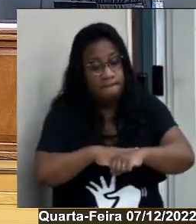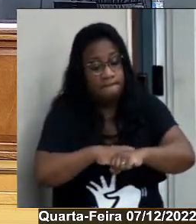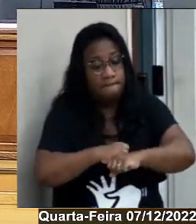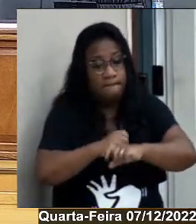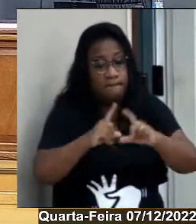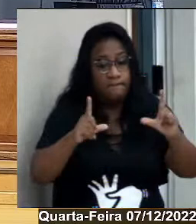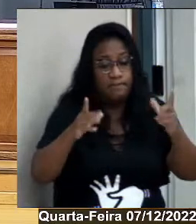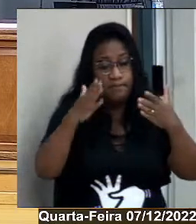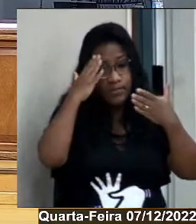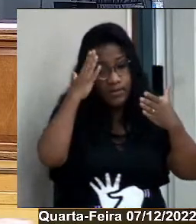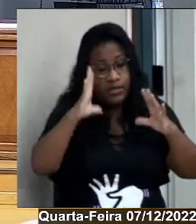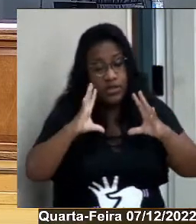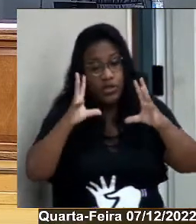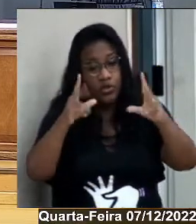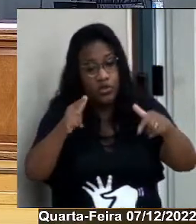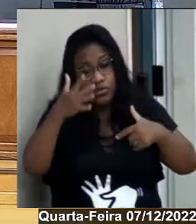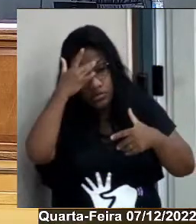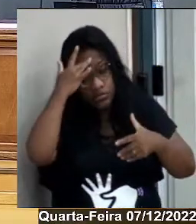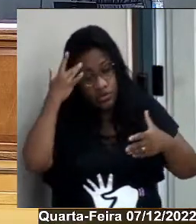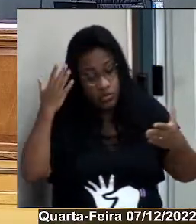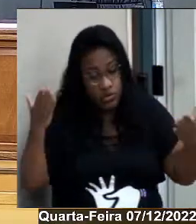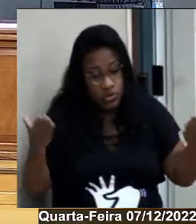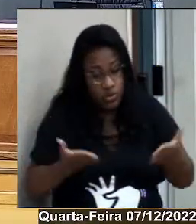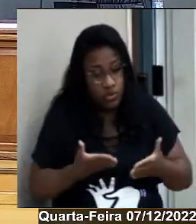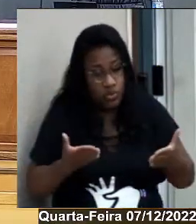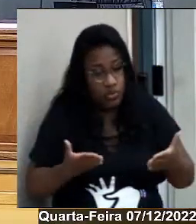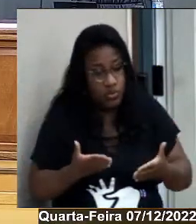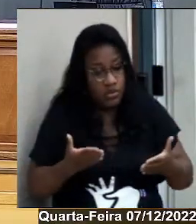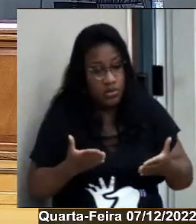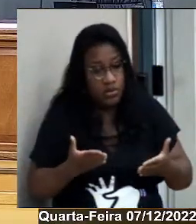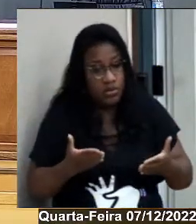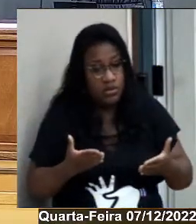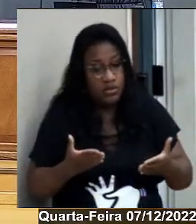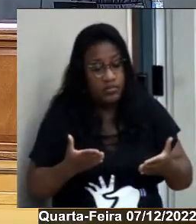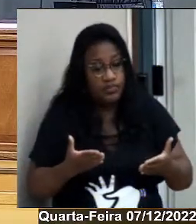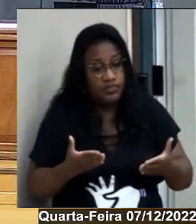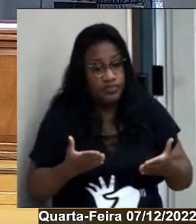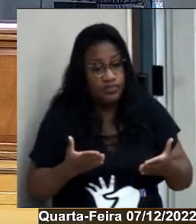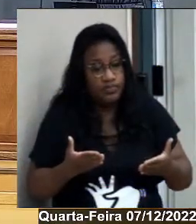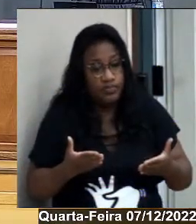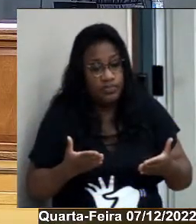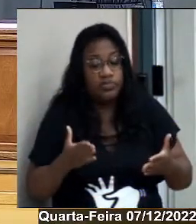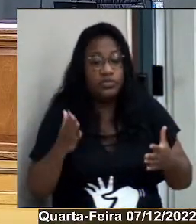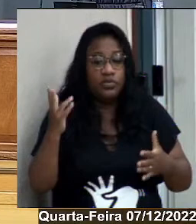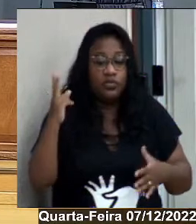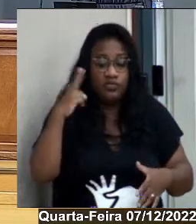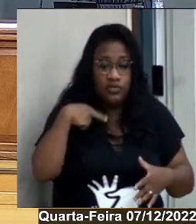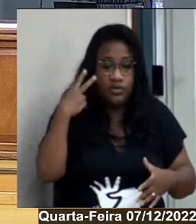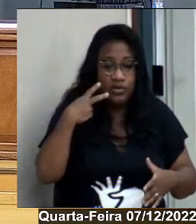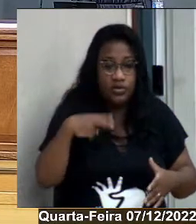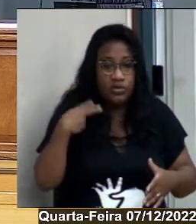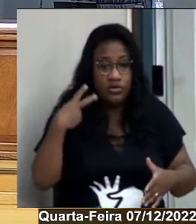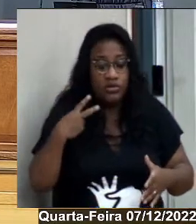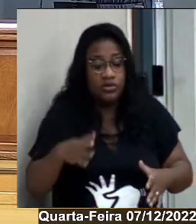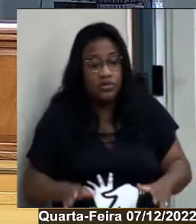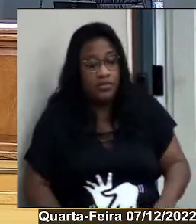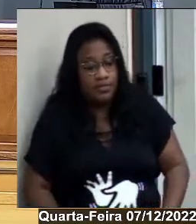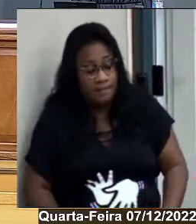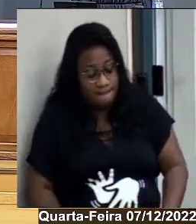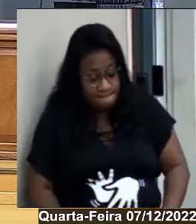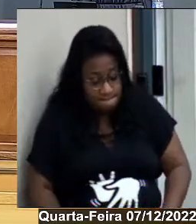manhã. Agradeço o comparecimento da imprensa presente e também de todos aqueles que nos acompanham ao vivo pela TV Câmara.